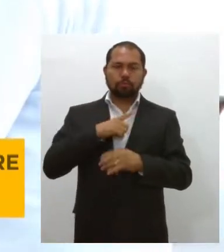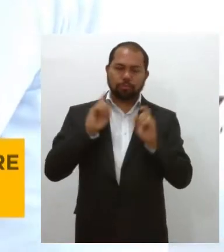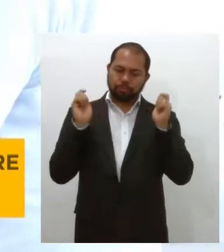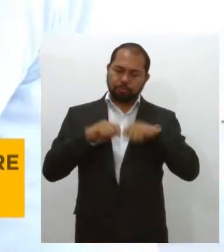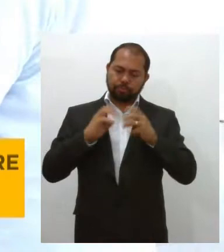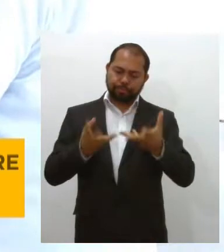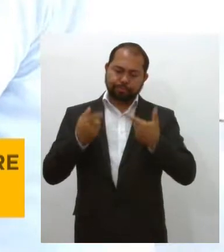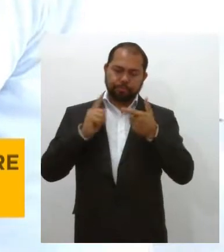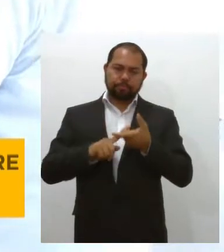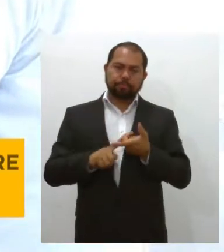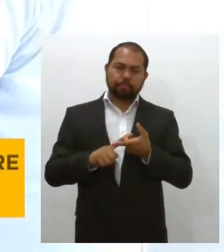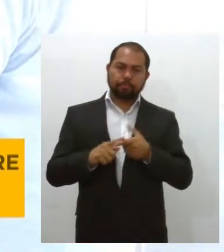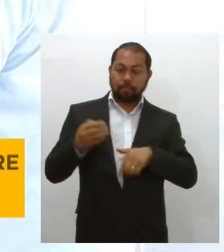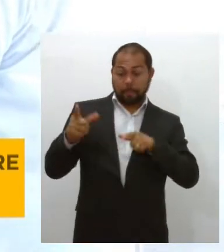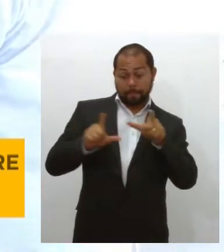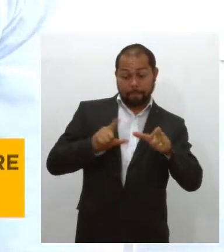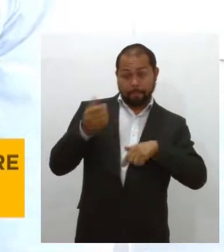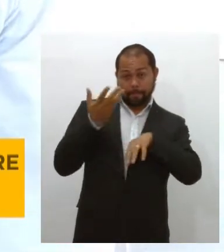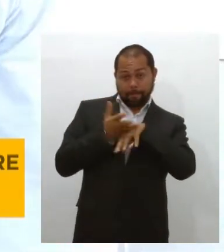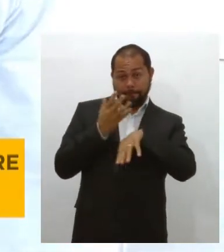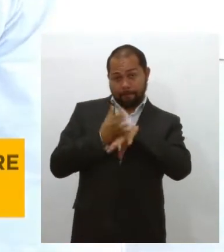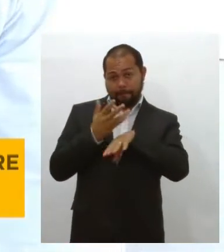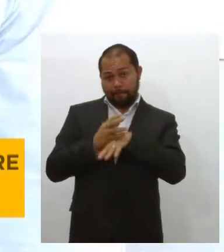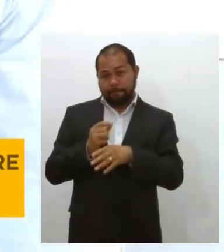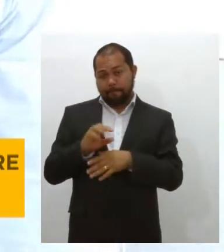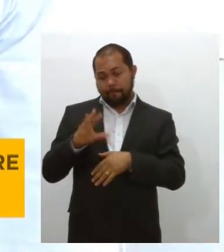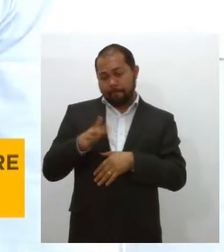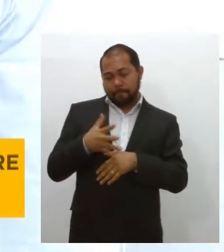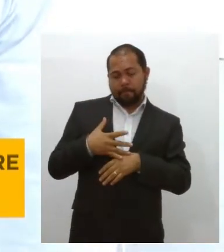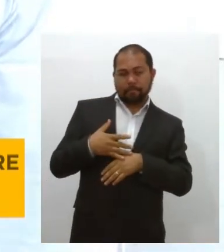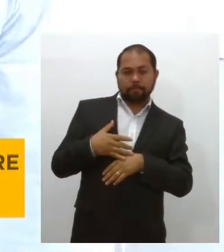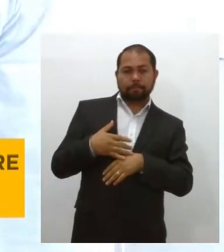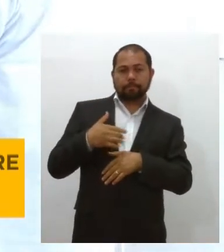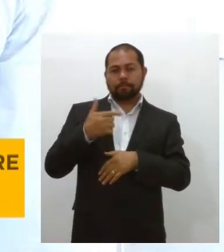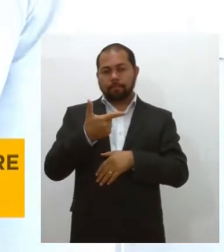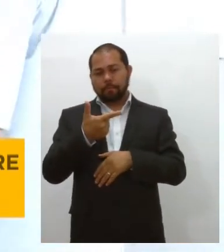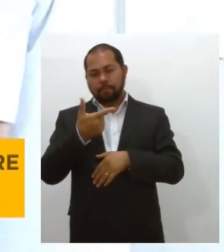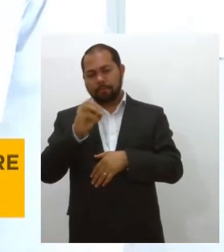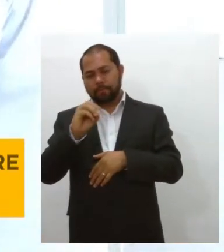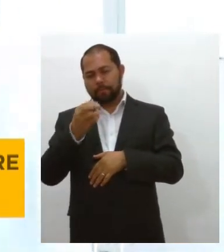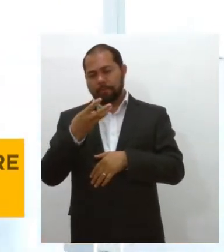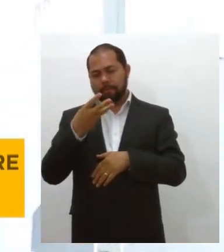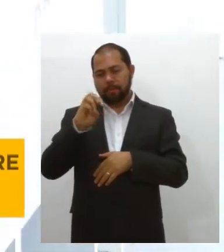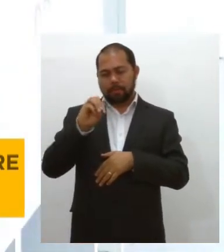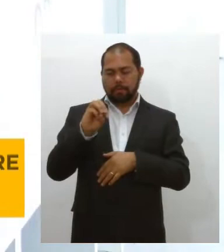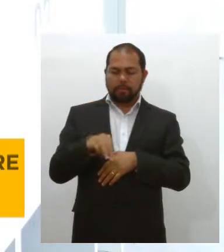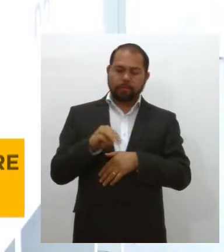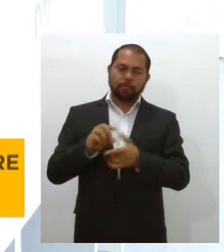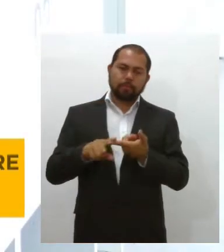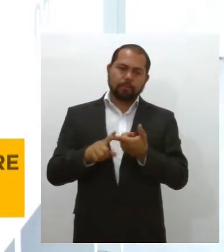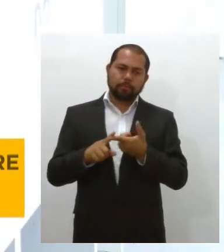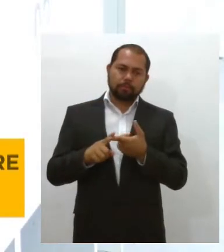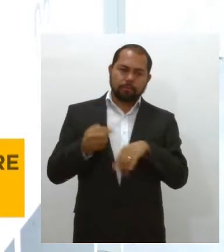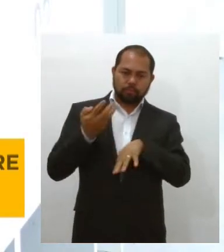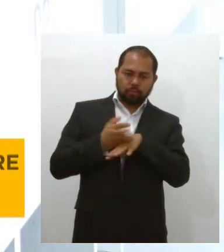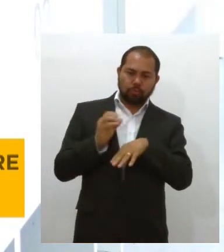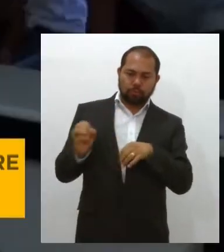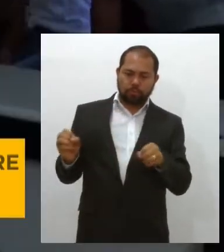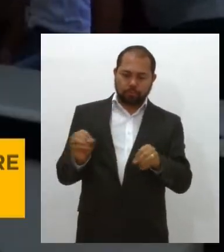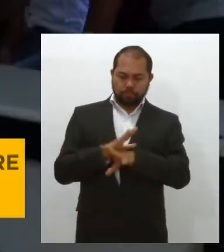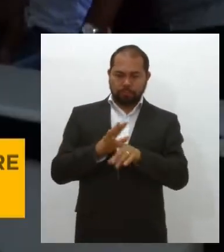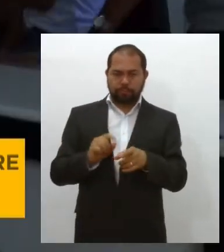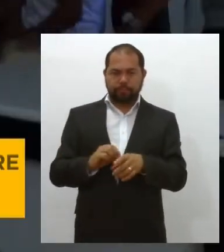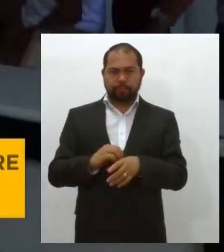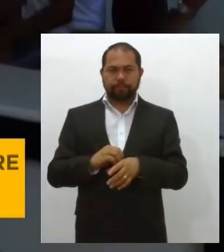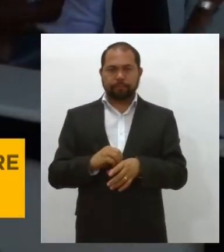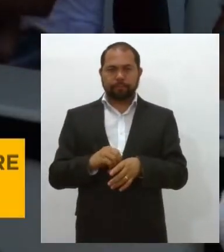de preparação das urnas dura uma média de 20 a 30 minutos para que cada urna eletrônica fique pronta.